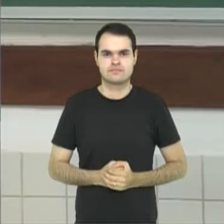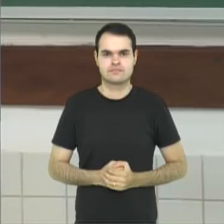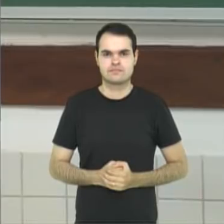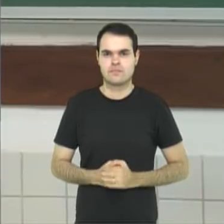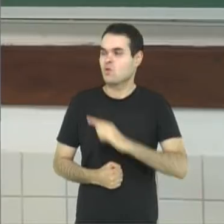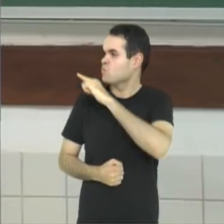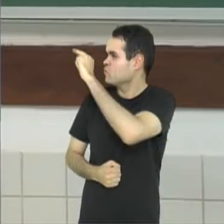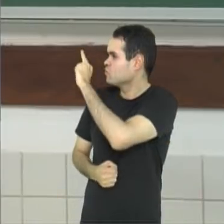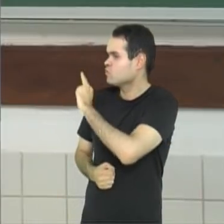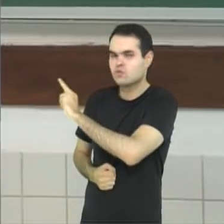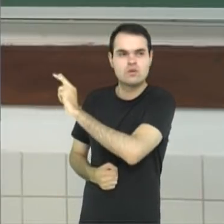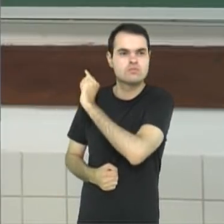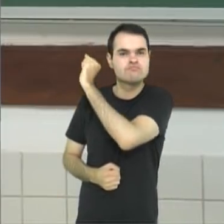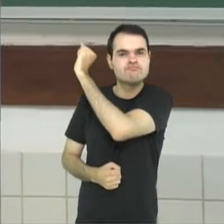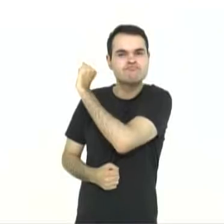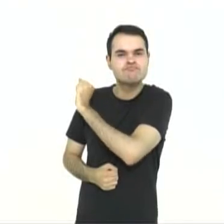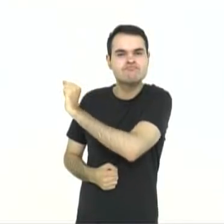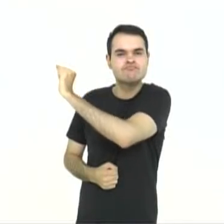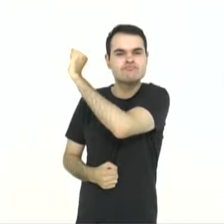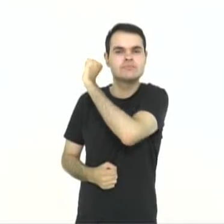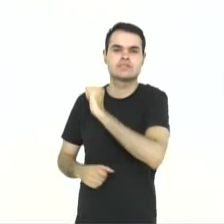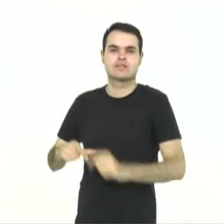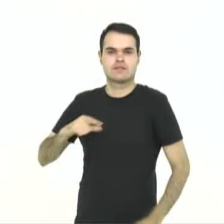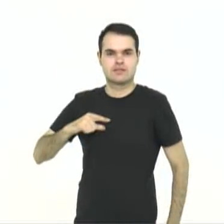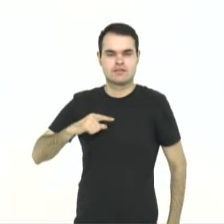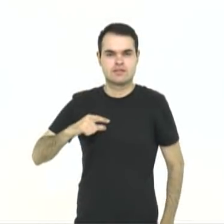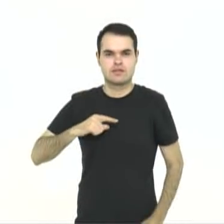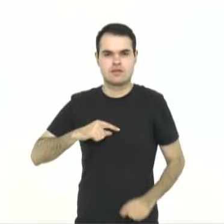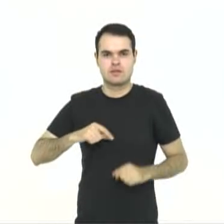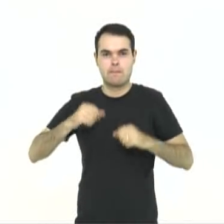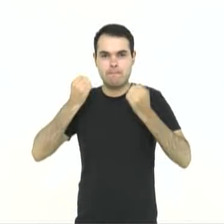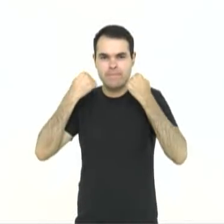E aí, galera, retornando então, a gente tem aqui amido de